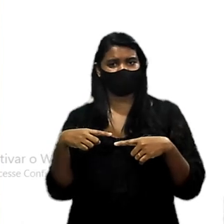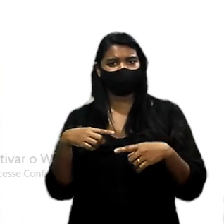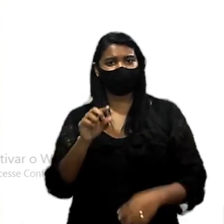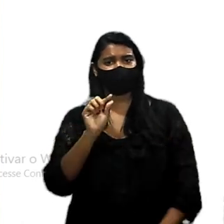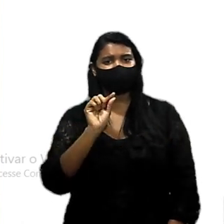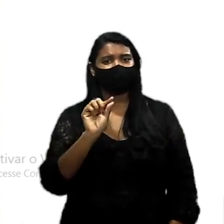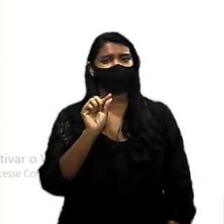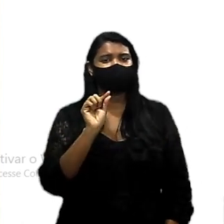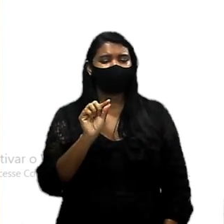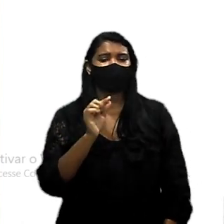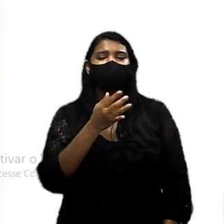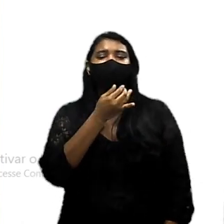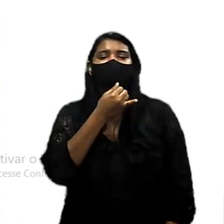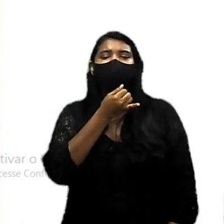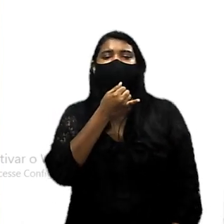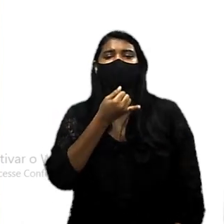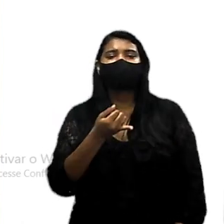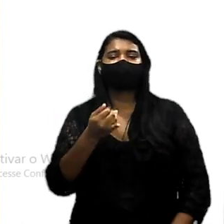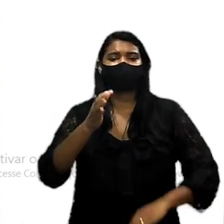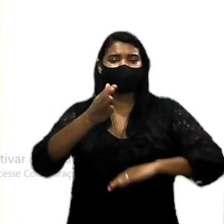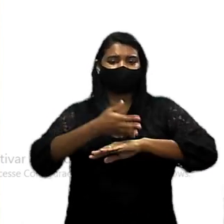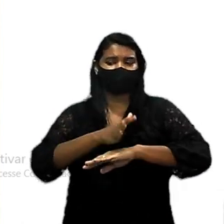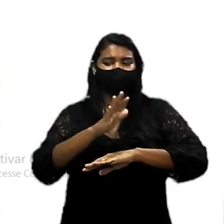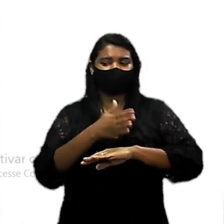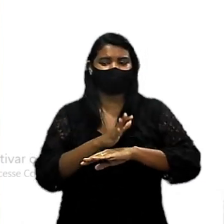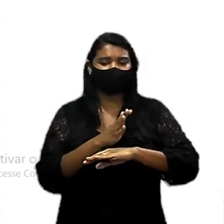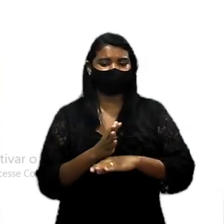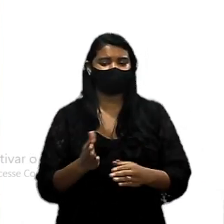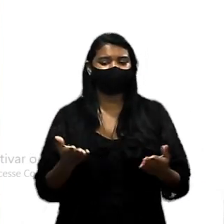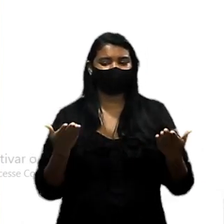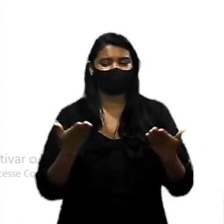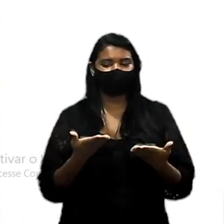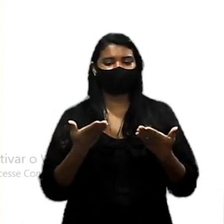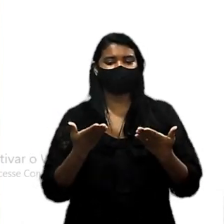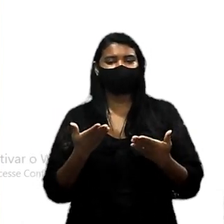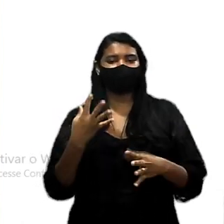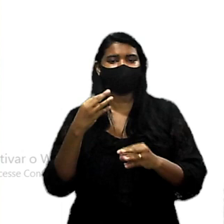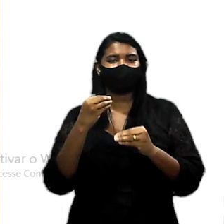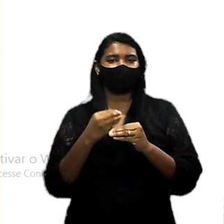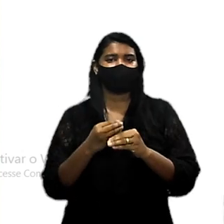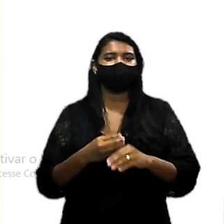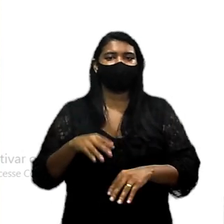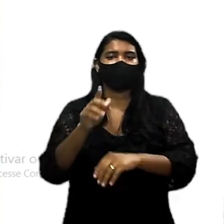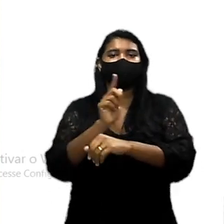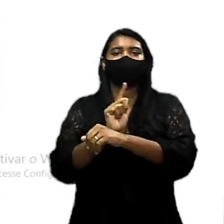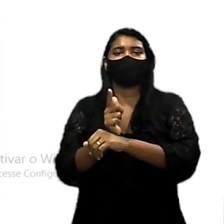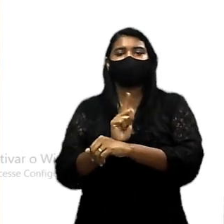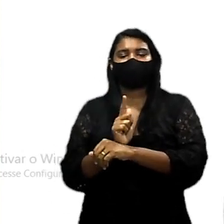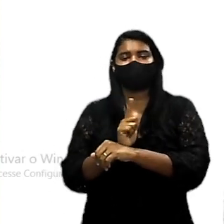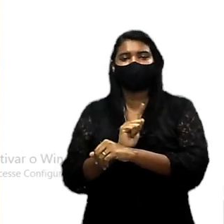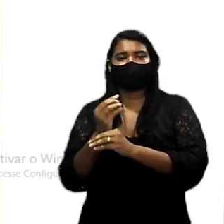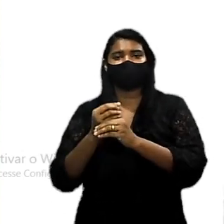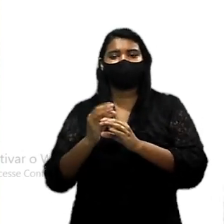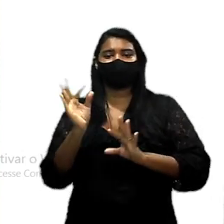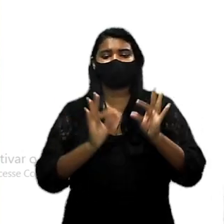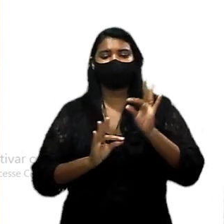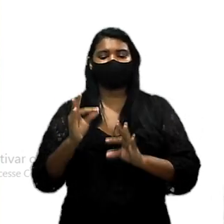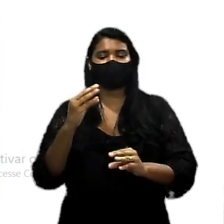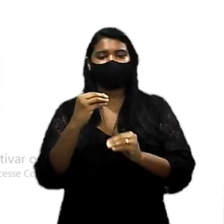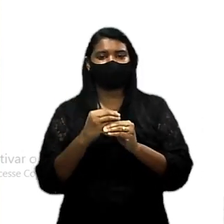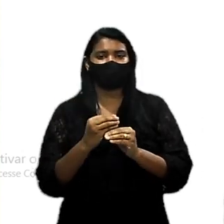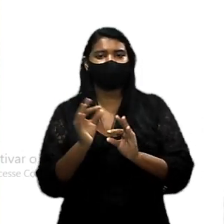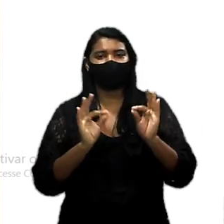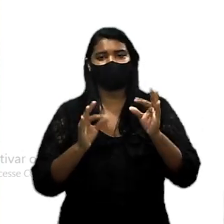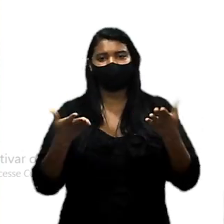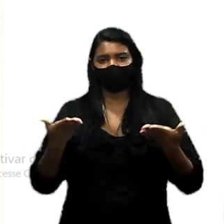quem, por exemplo, exercita, né, atua como diretor, como gestor de qualquer organização.